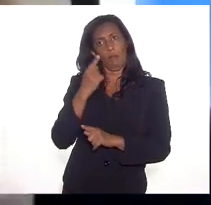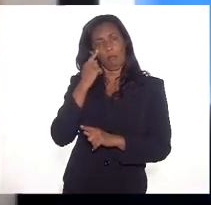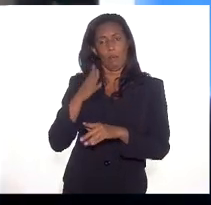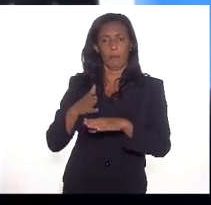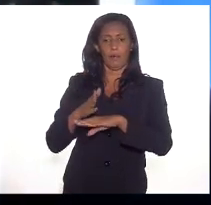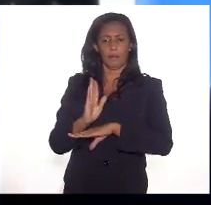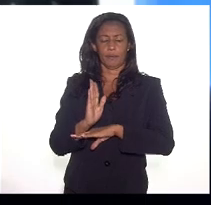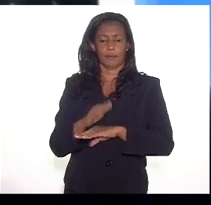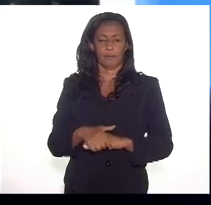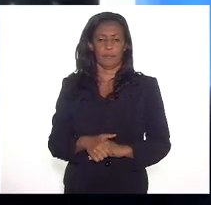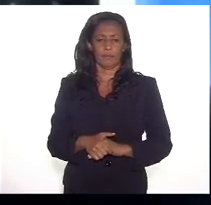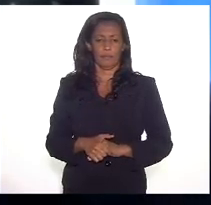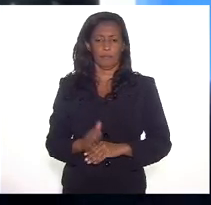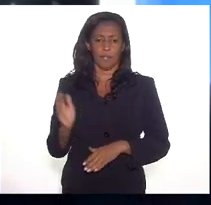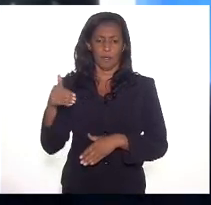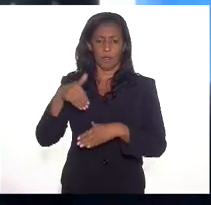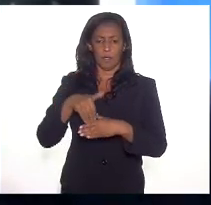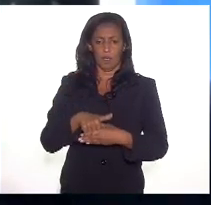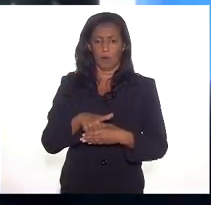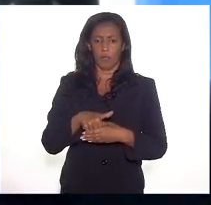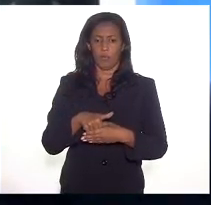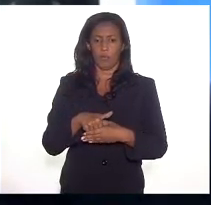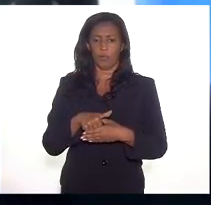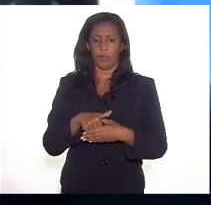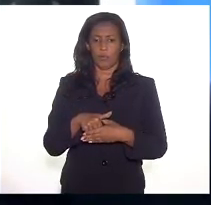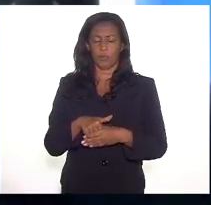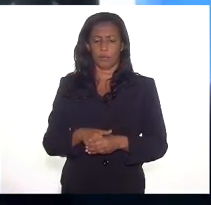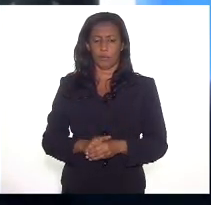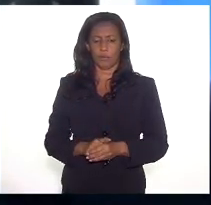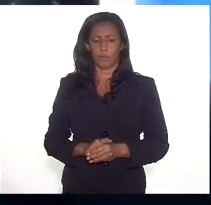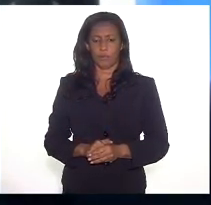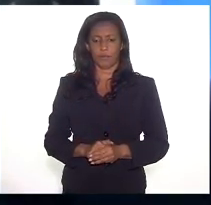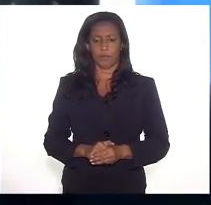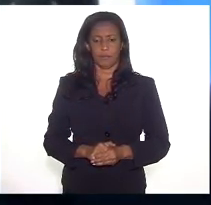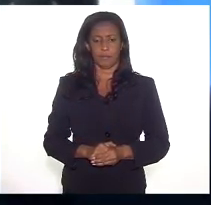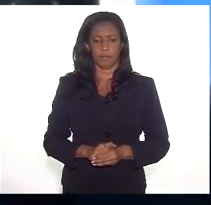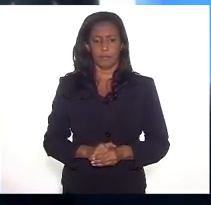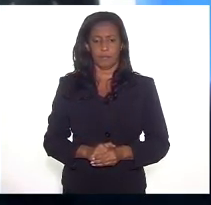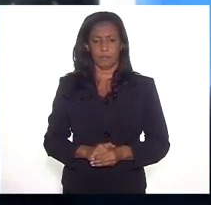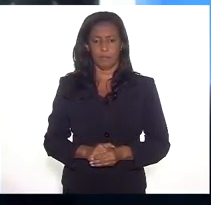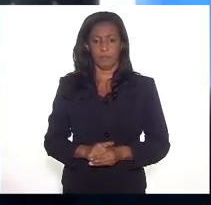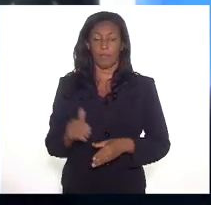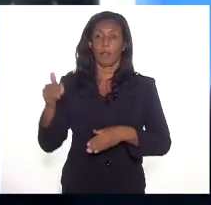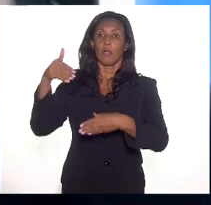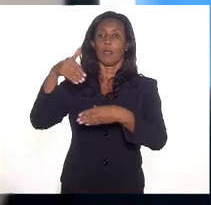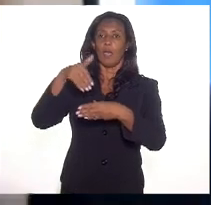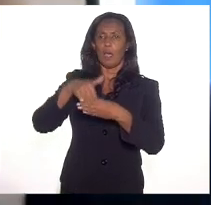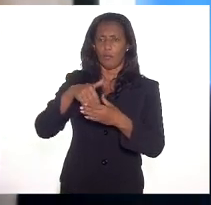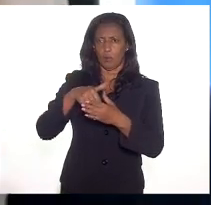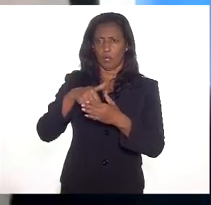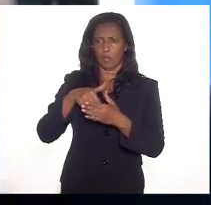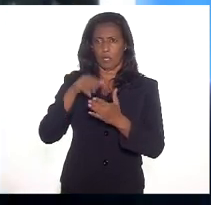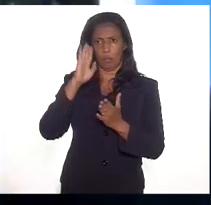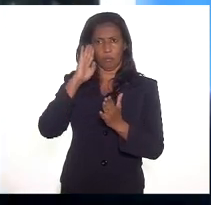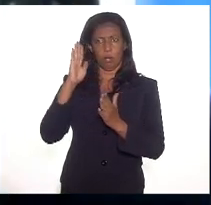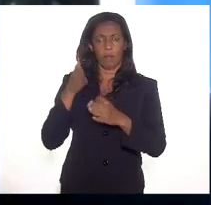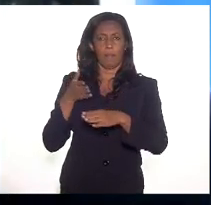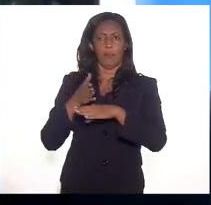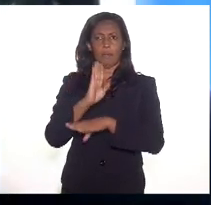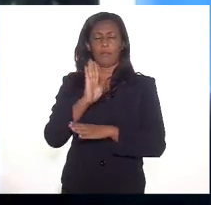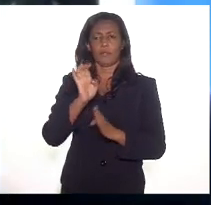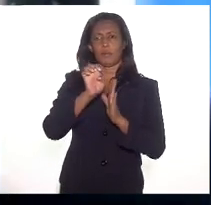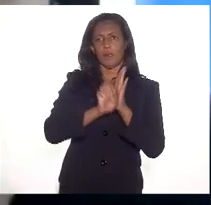Isso. Em votação, destaque para aprovação da emenda número 7. Então, vamos colocar agora em votação o destaque para aprovação da